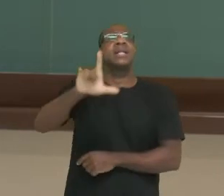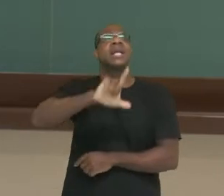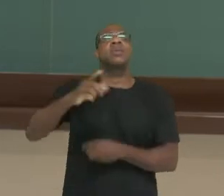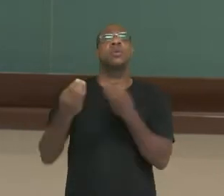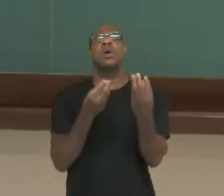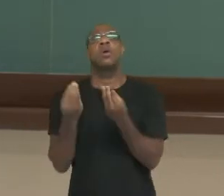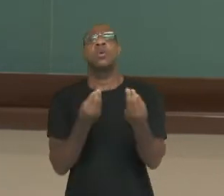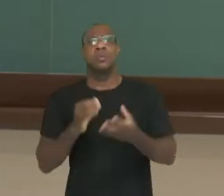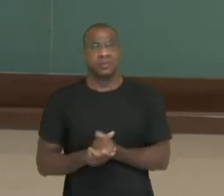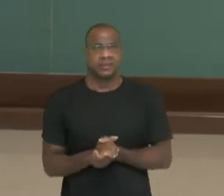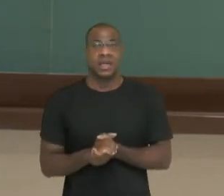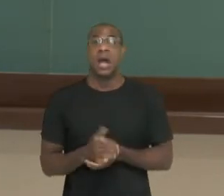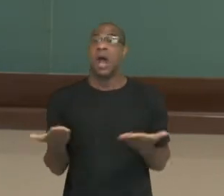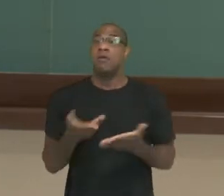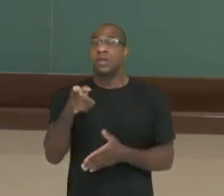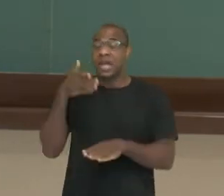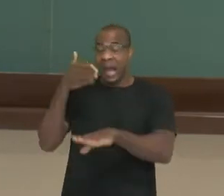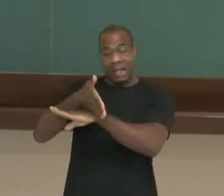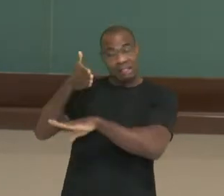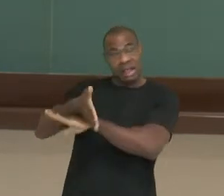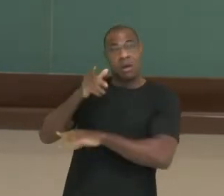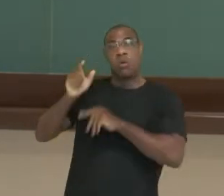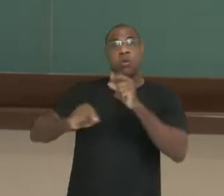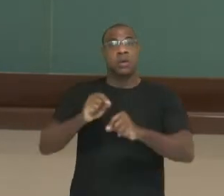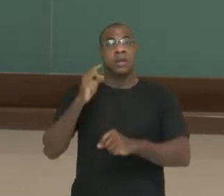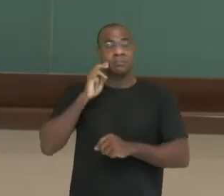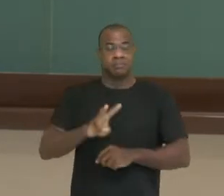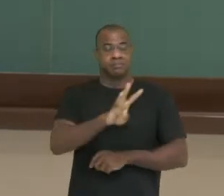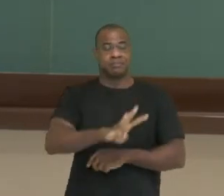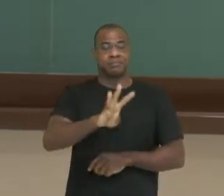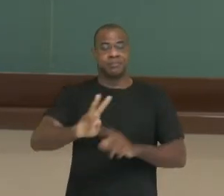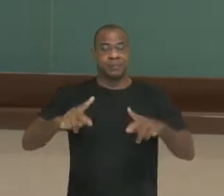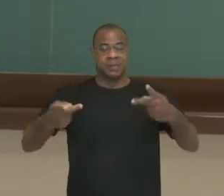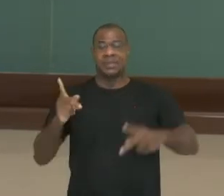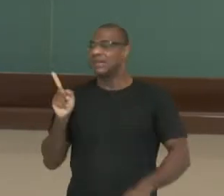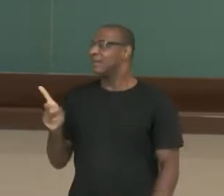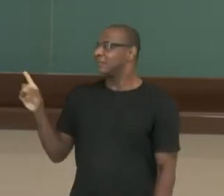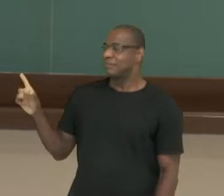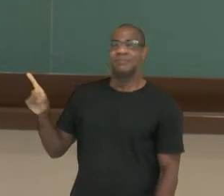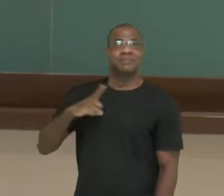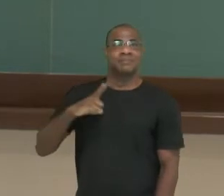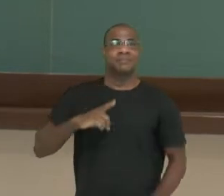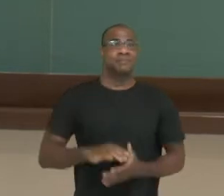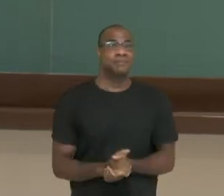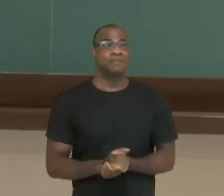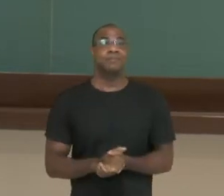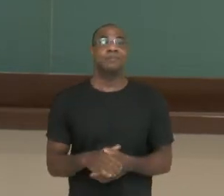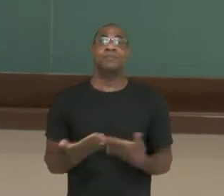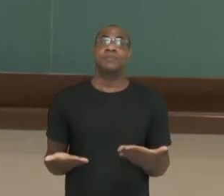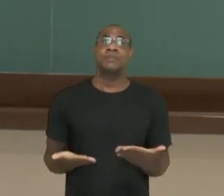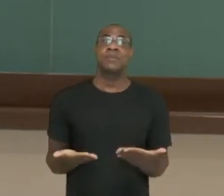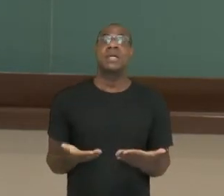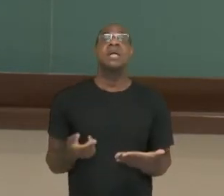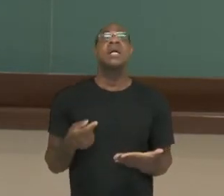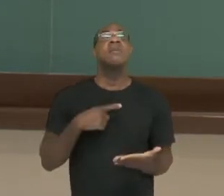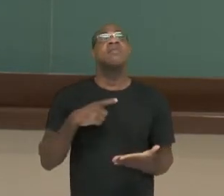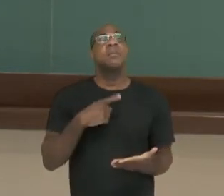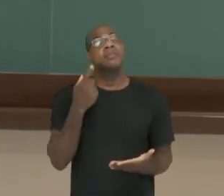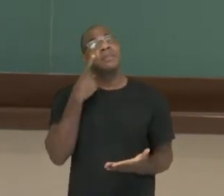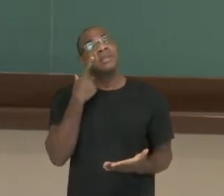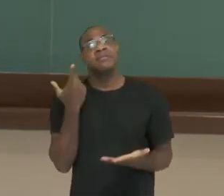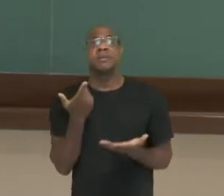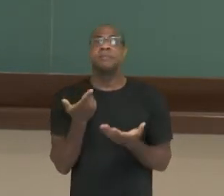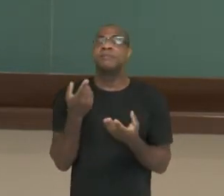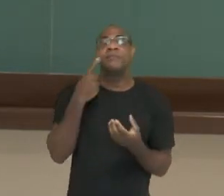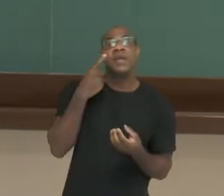questionamentos, eu quero que você acesse o mentimente.com, tá aqui o link. E aí vamos levantar